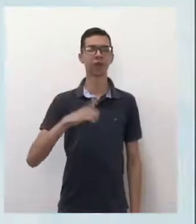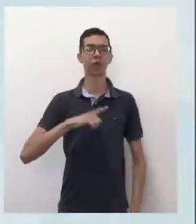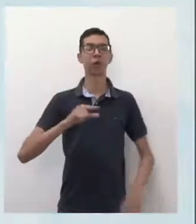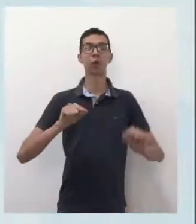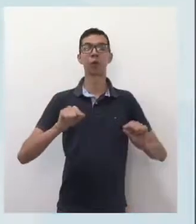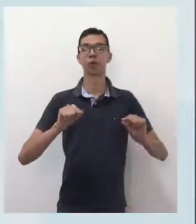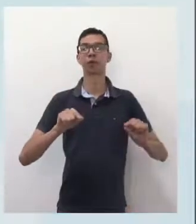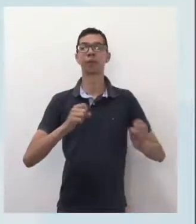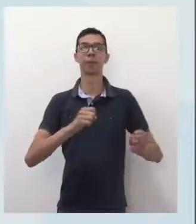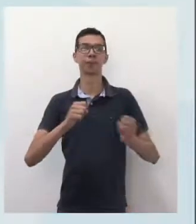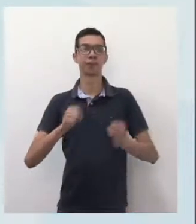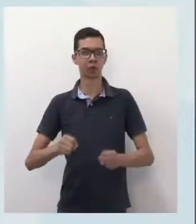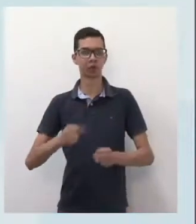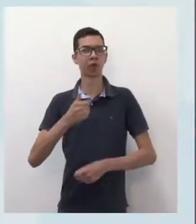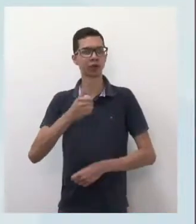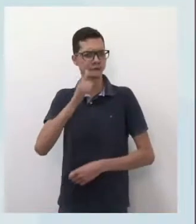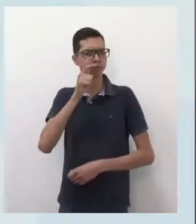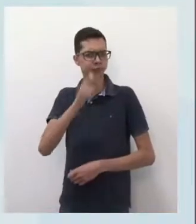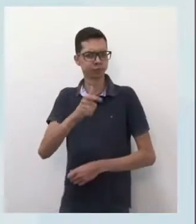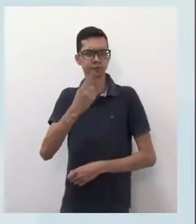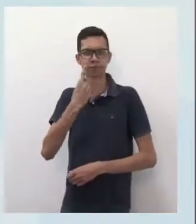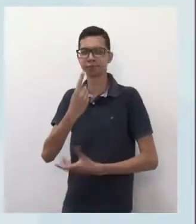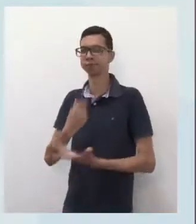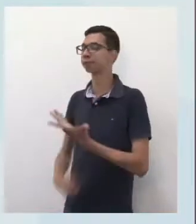nos interessa, né? Que é a potência